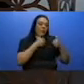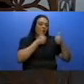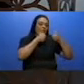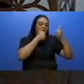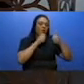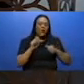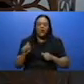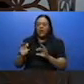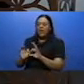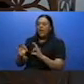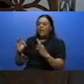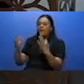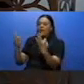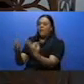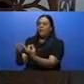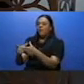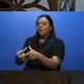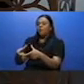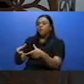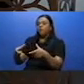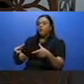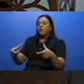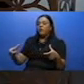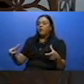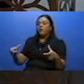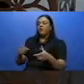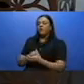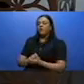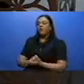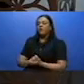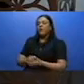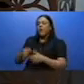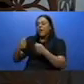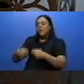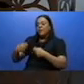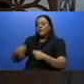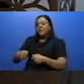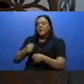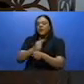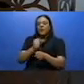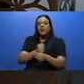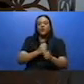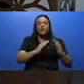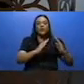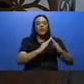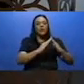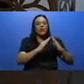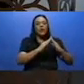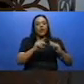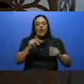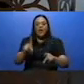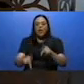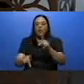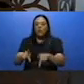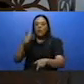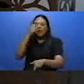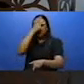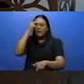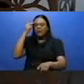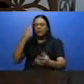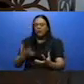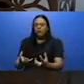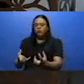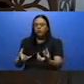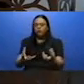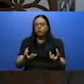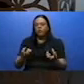famílias foram aumentando as famílias precisaram construir mais casas, aí a população foi aumentando, né? Isso ocorreu